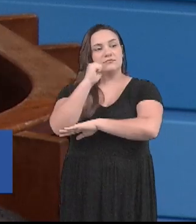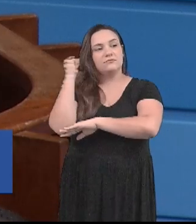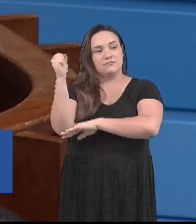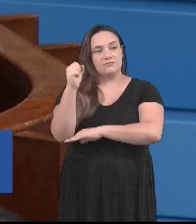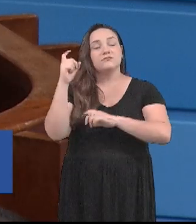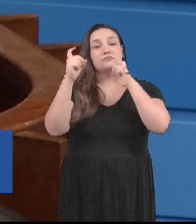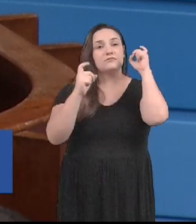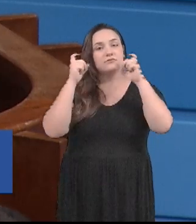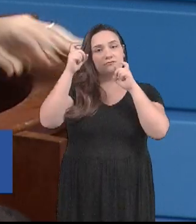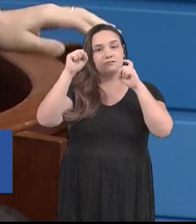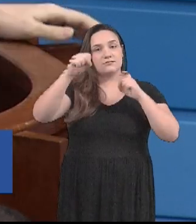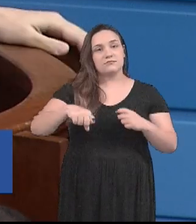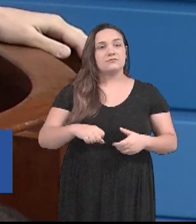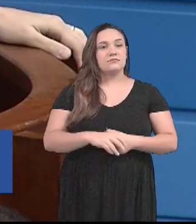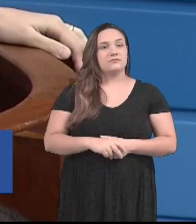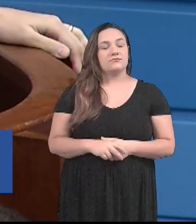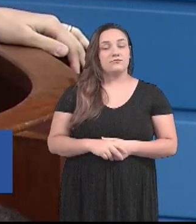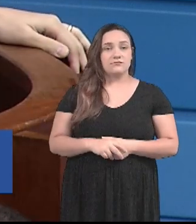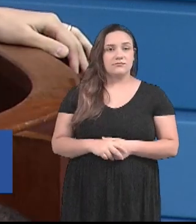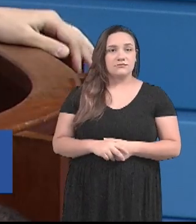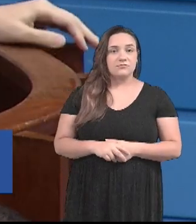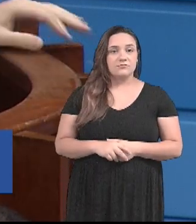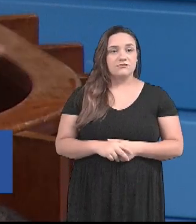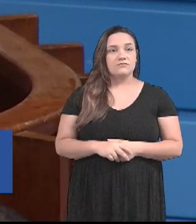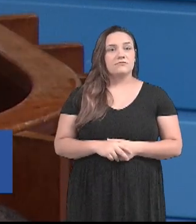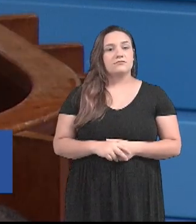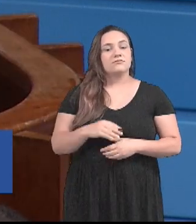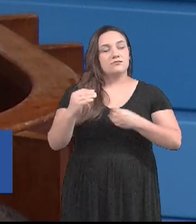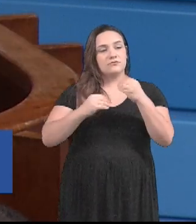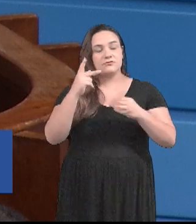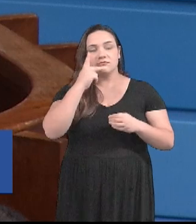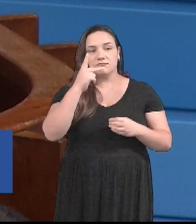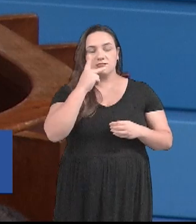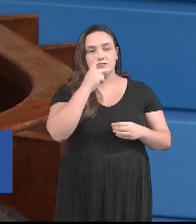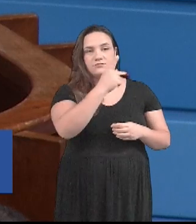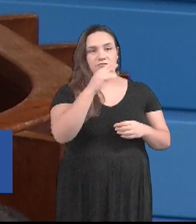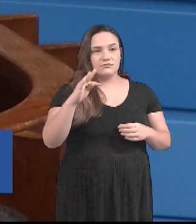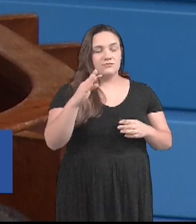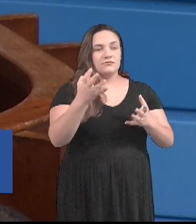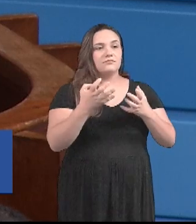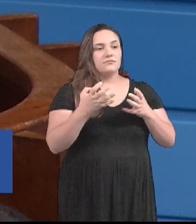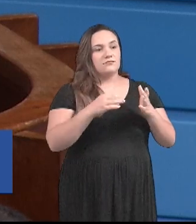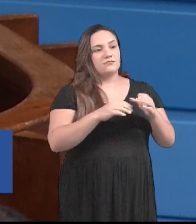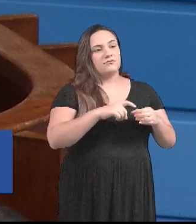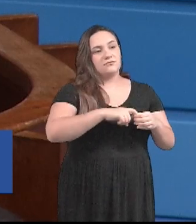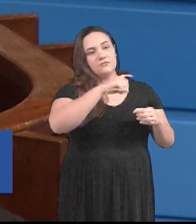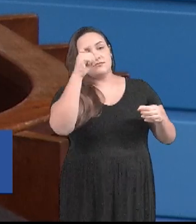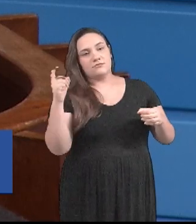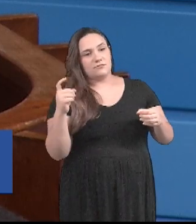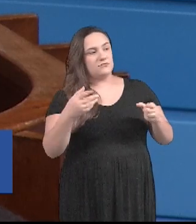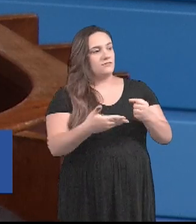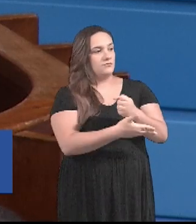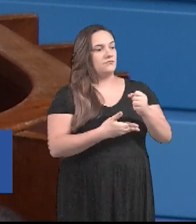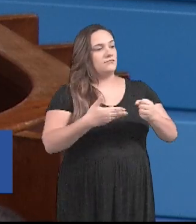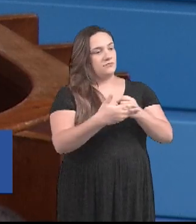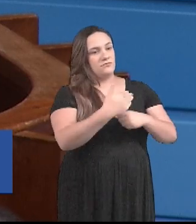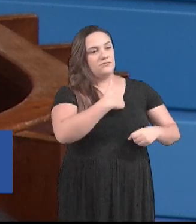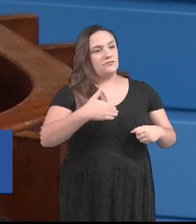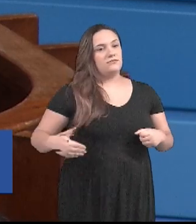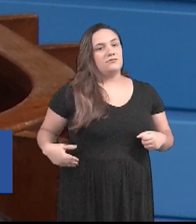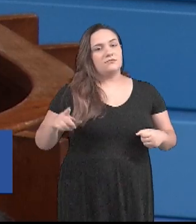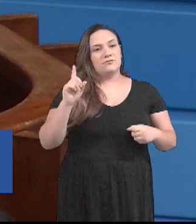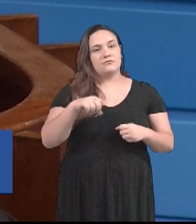grave, preocupante, e já que o Partido dos Trabalhadores quer aí sair da base do governo, também fica um